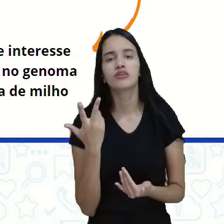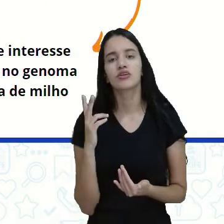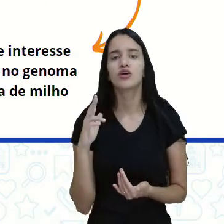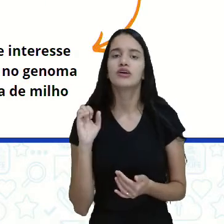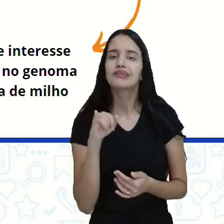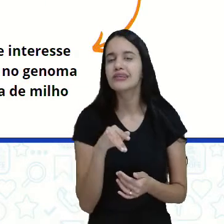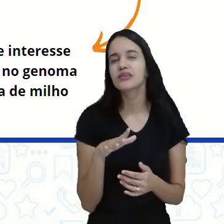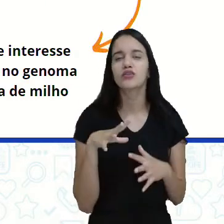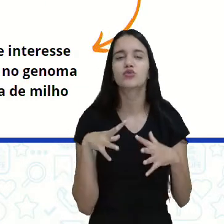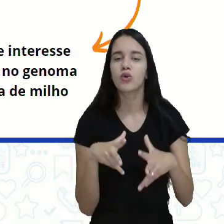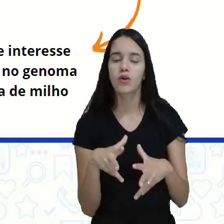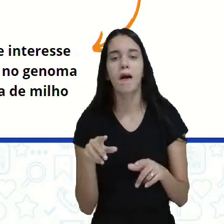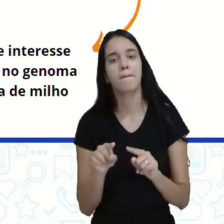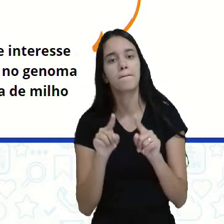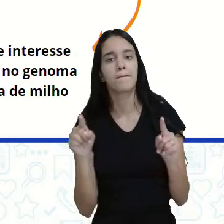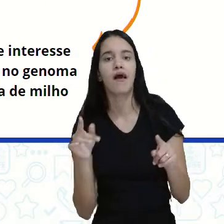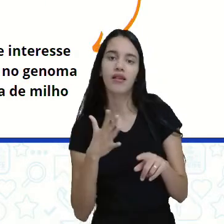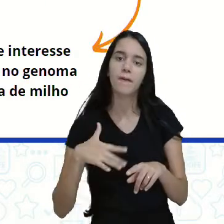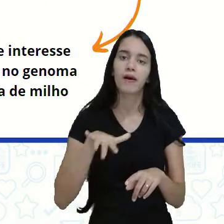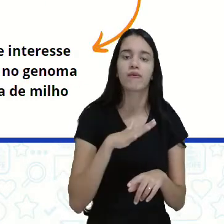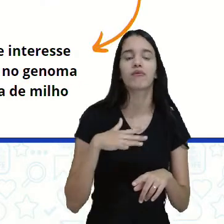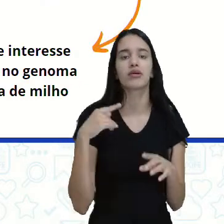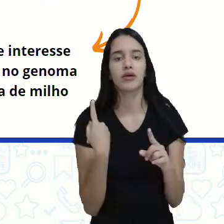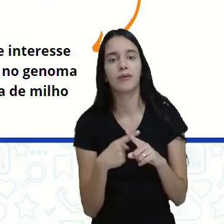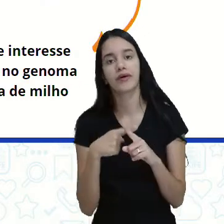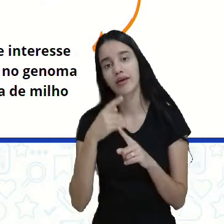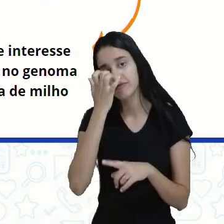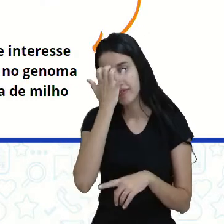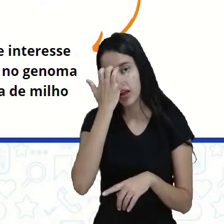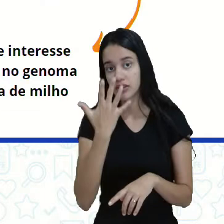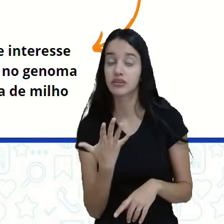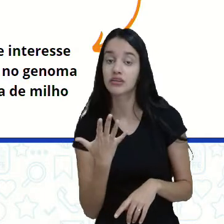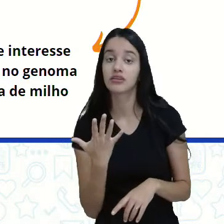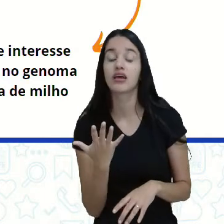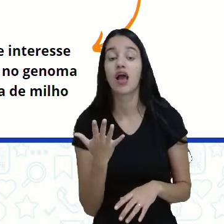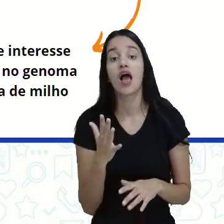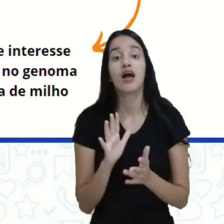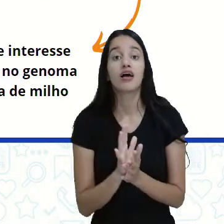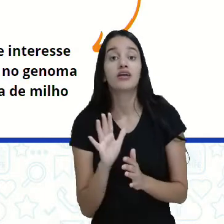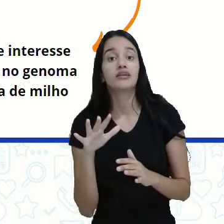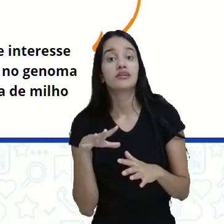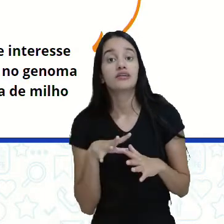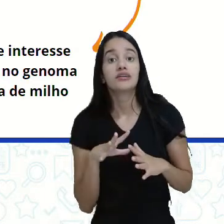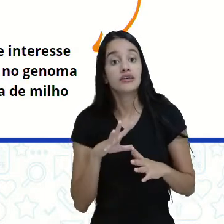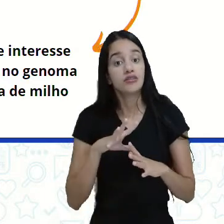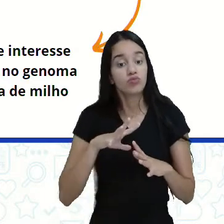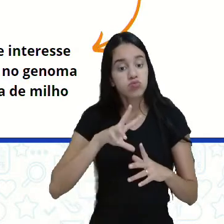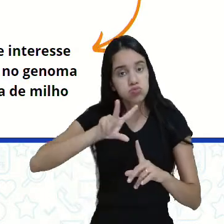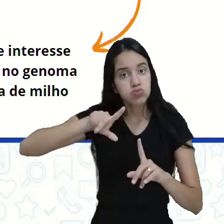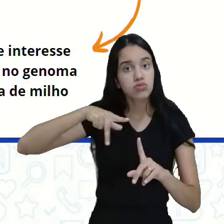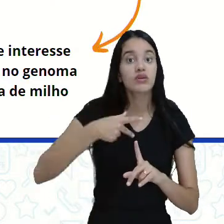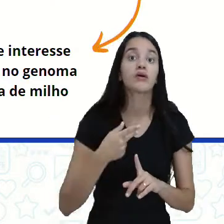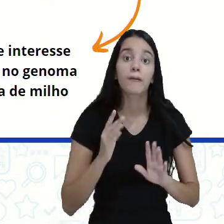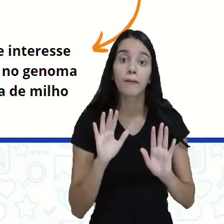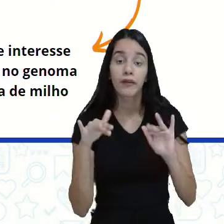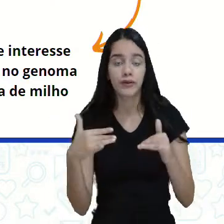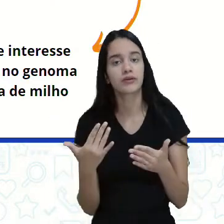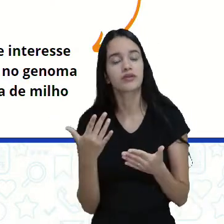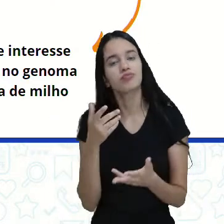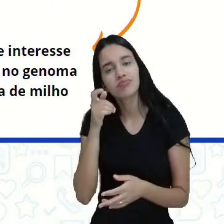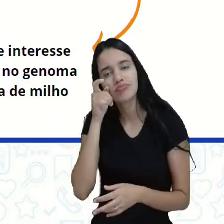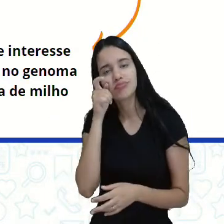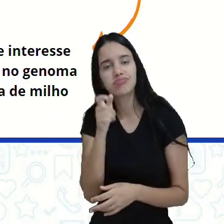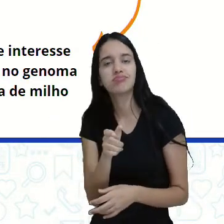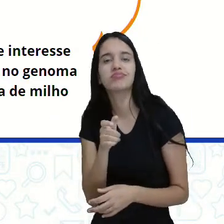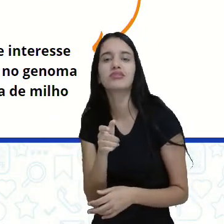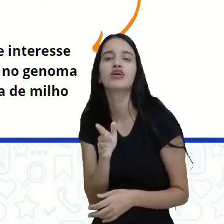se não todas, na maioria das vezes, porque elas facilitam aí essa multiplicação dos genes, tá? E aí esse gene de